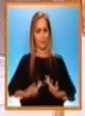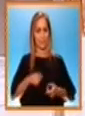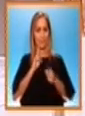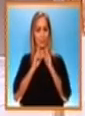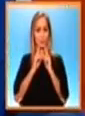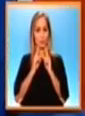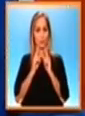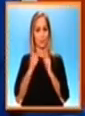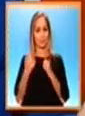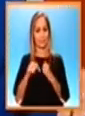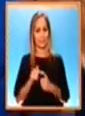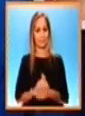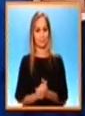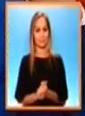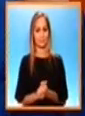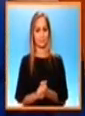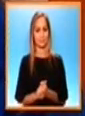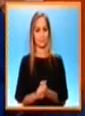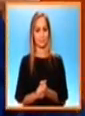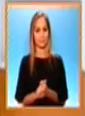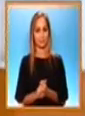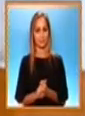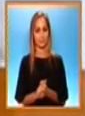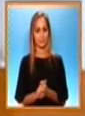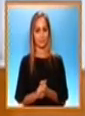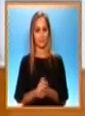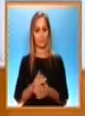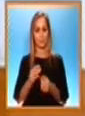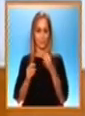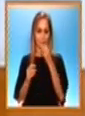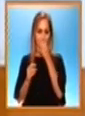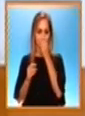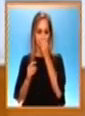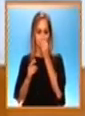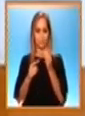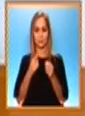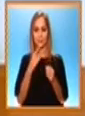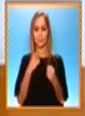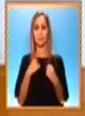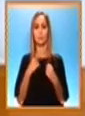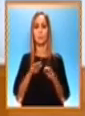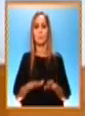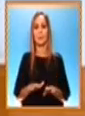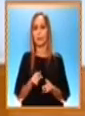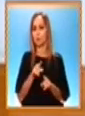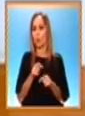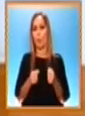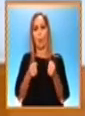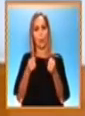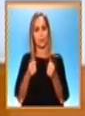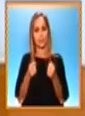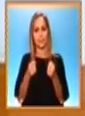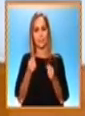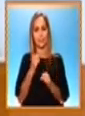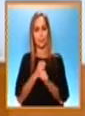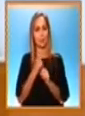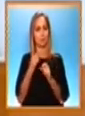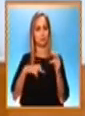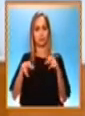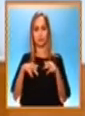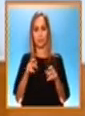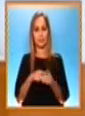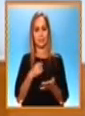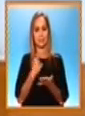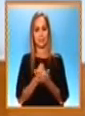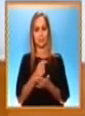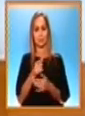contar tudo. Bom, vamos lá, querido Henrique, conta-nos tu, não consegues estar quieto. Não. O que é ótimo, não consegues estar quieto. E portanto, o que é